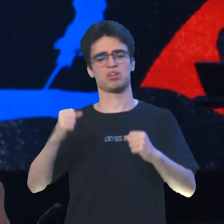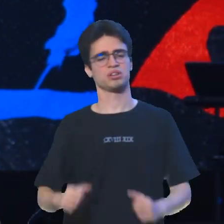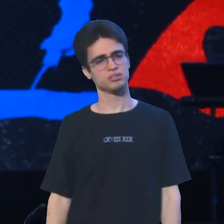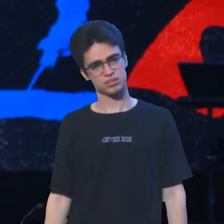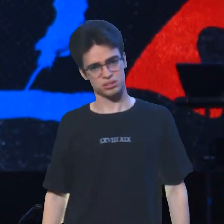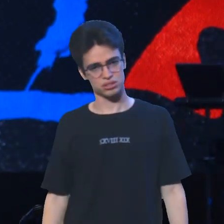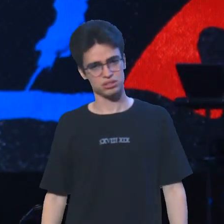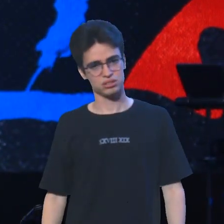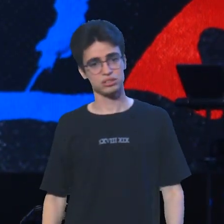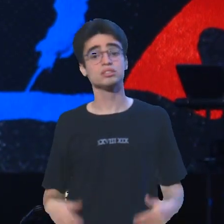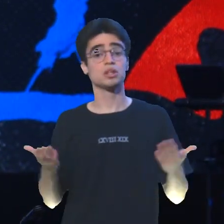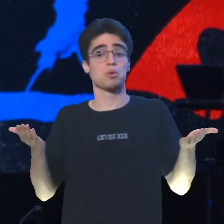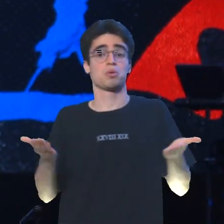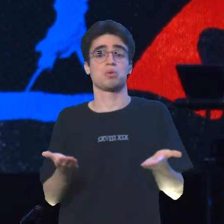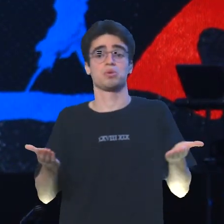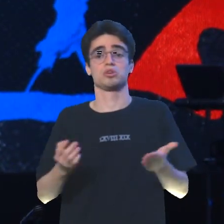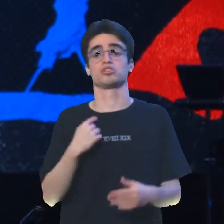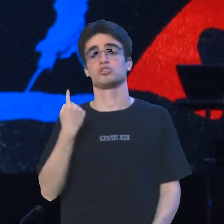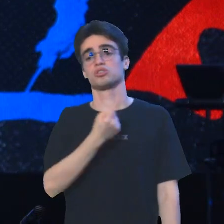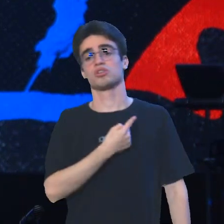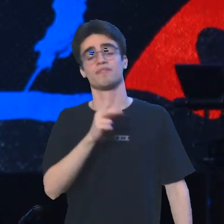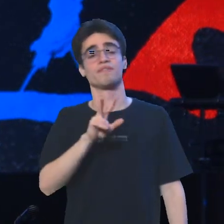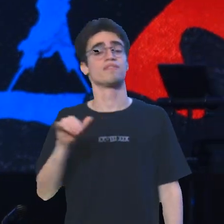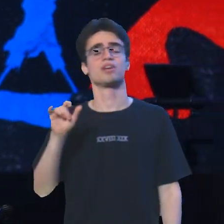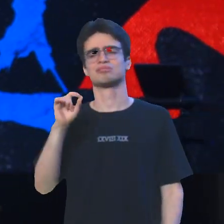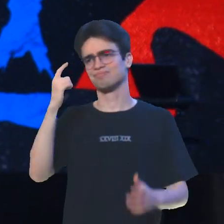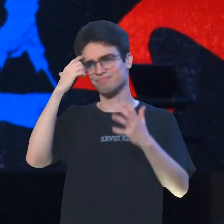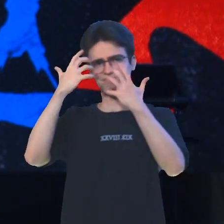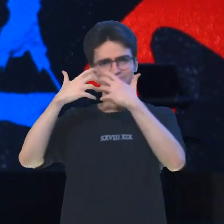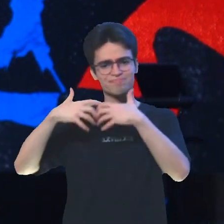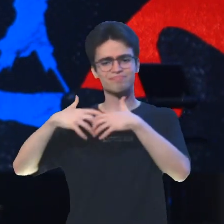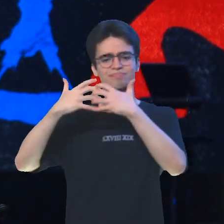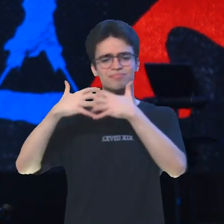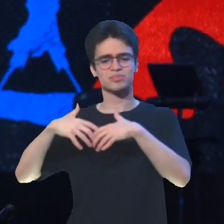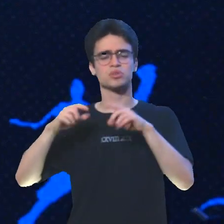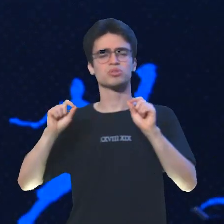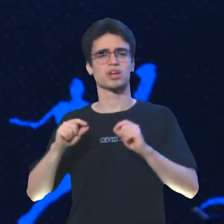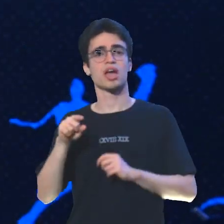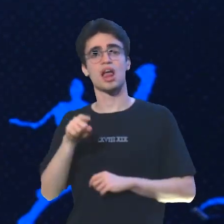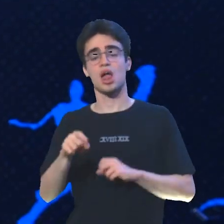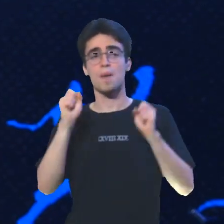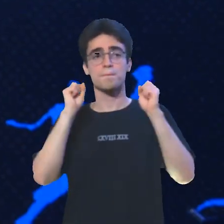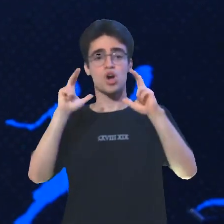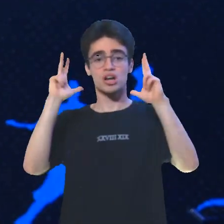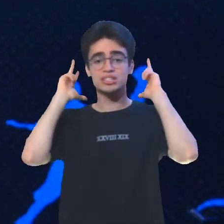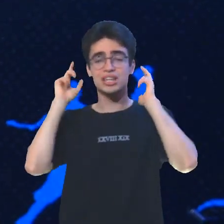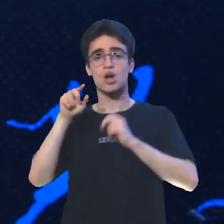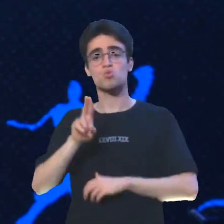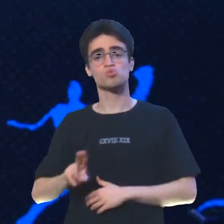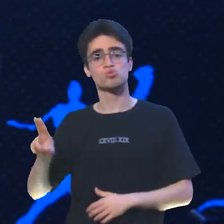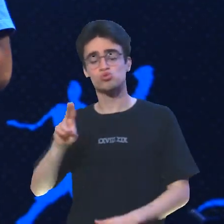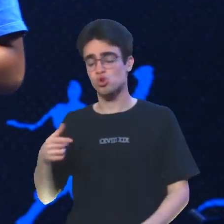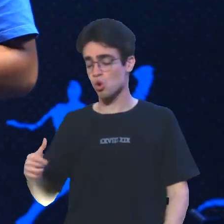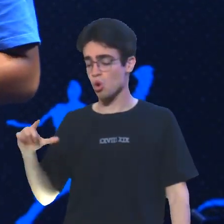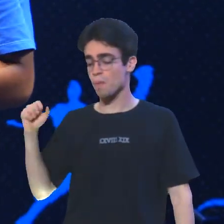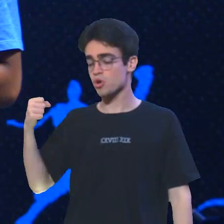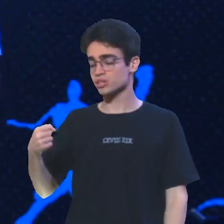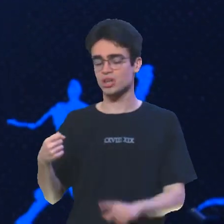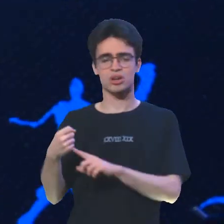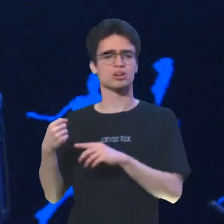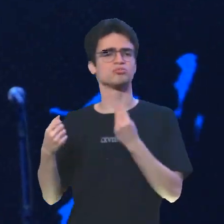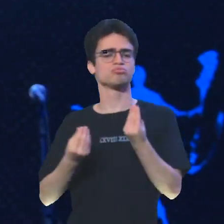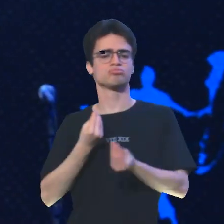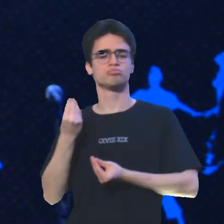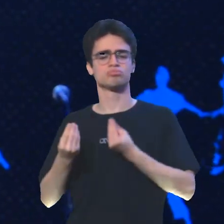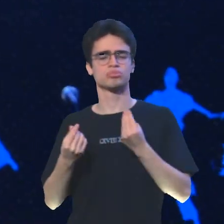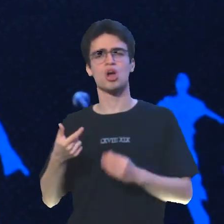E hoje a gente vai refletir sobre como Moisés usou o seu bordão. O